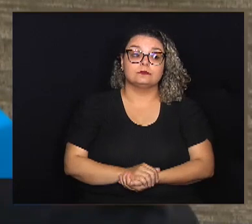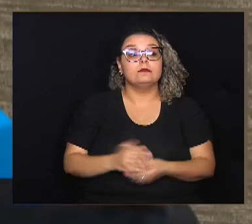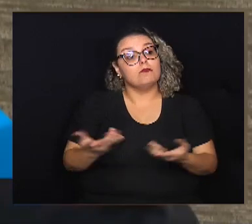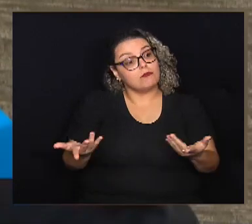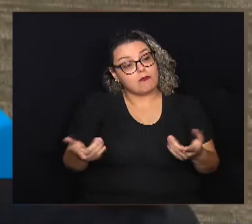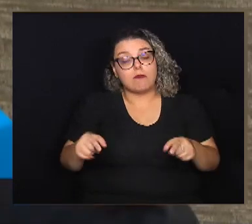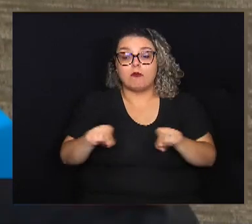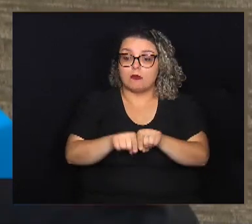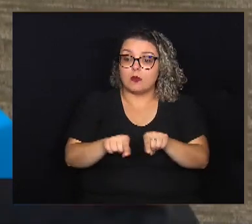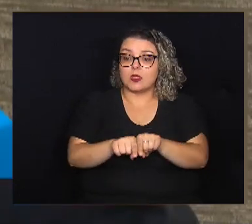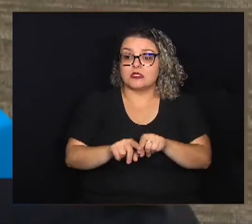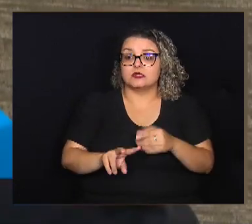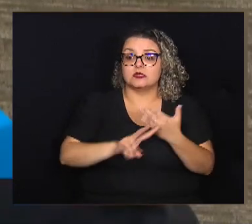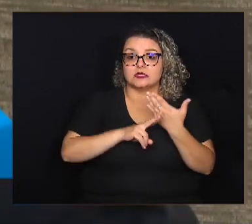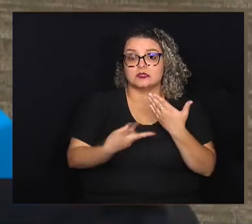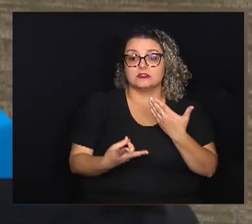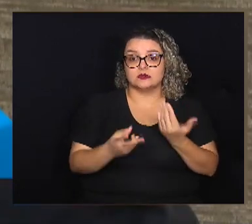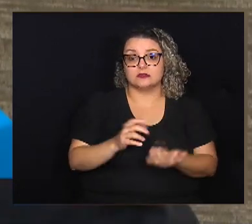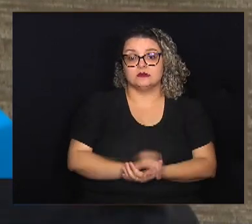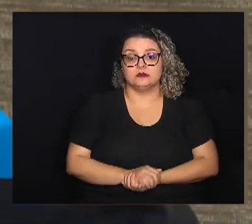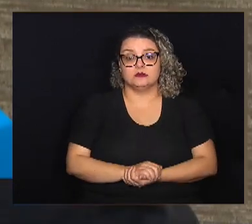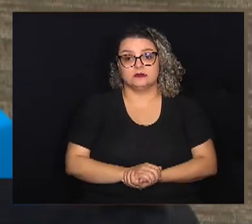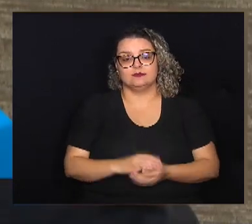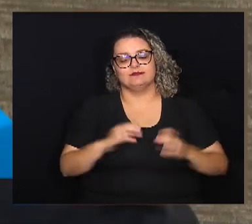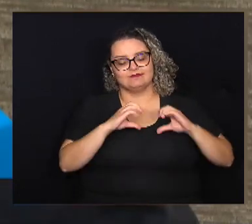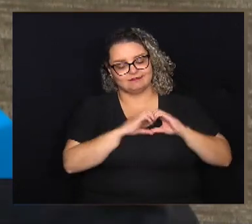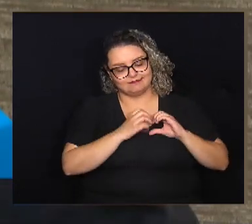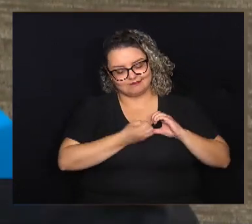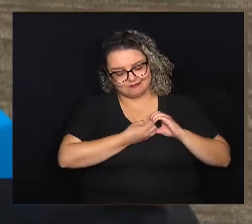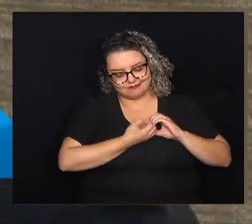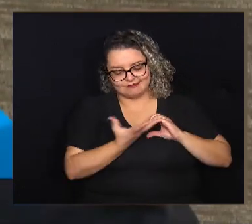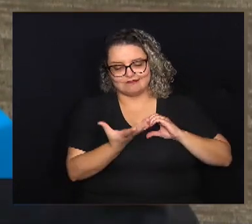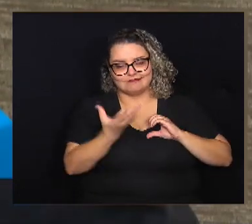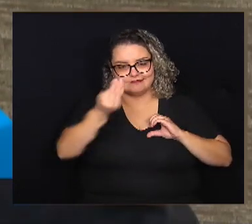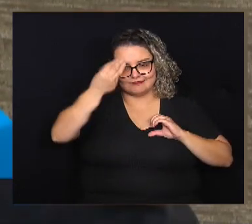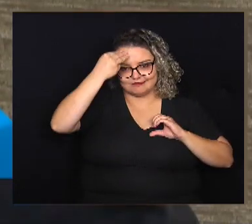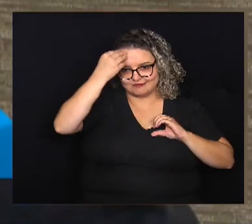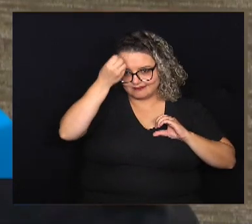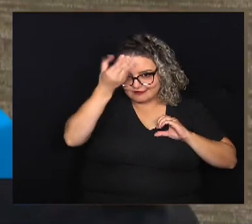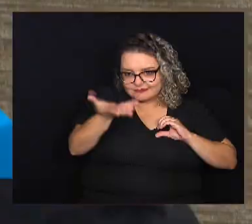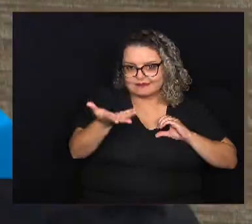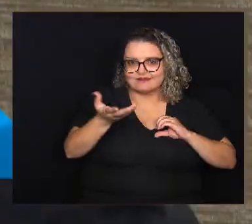também tem um reflexo no coração e na mente das pessoas